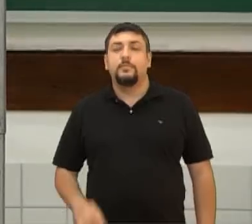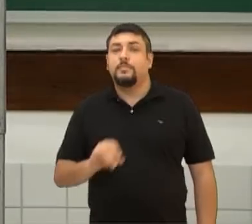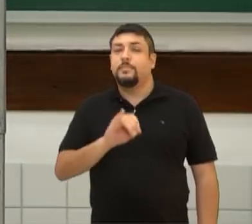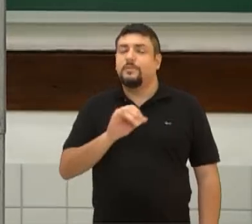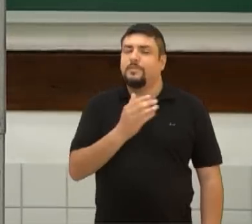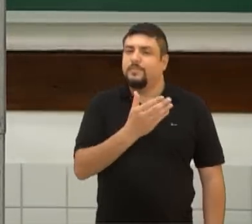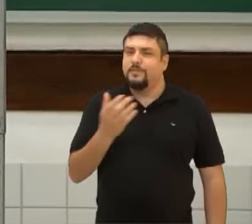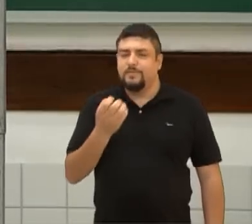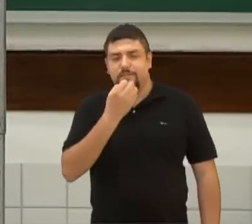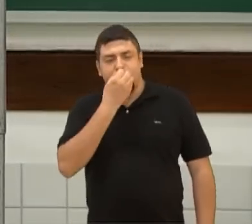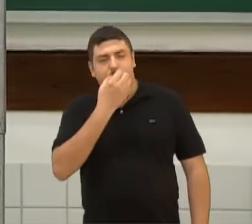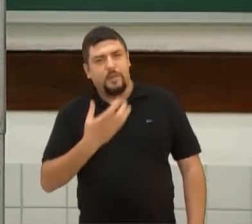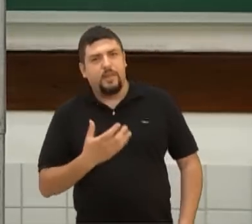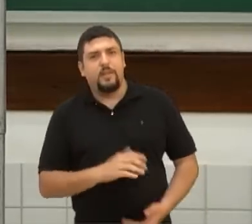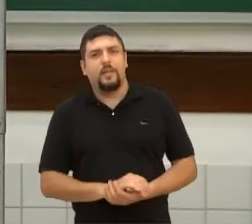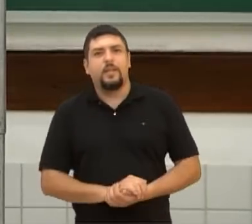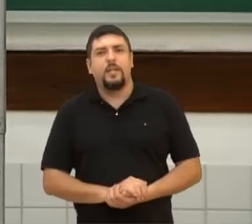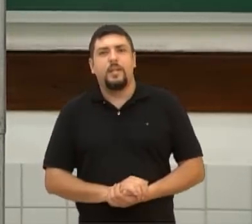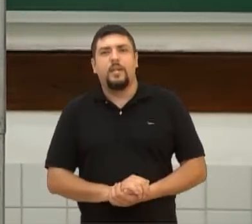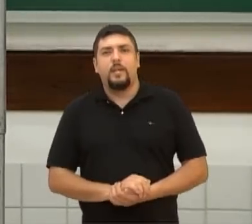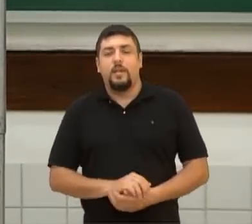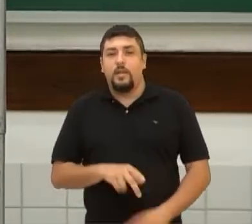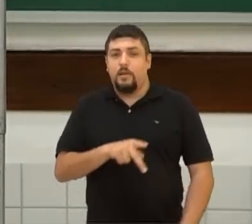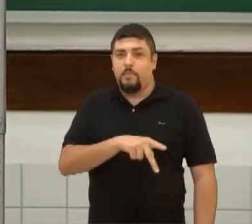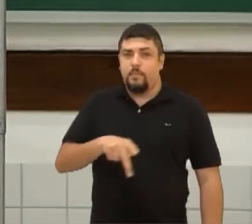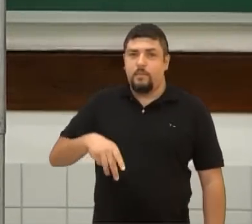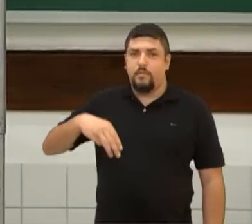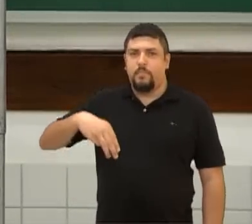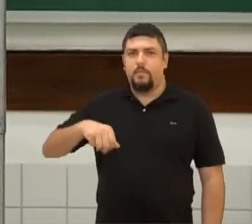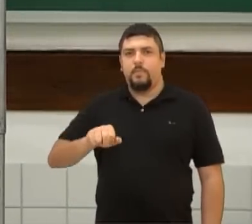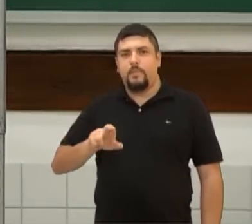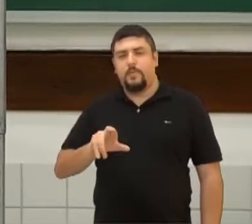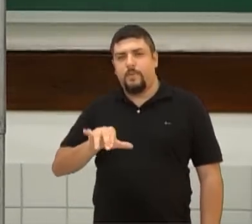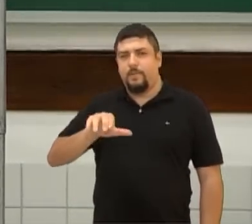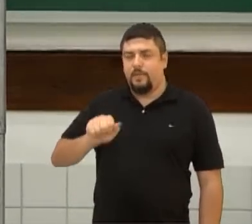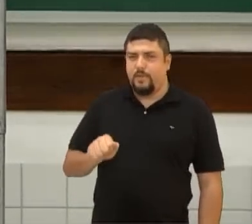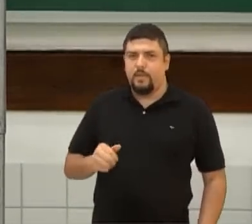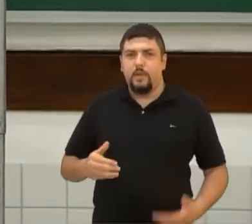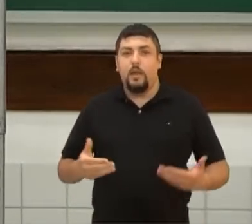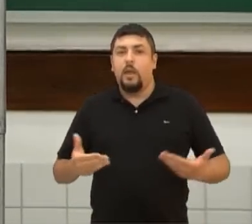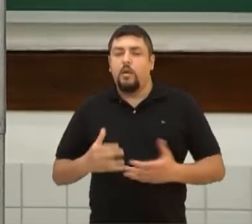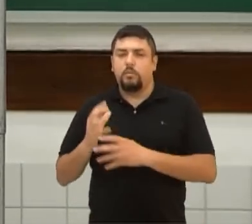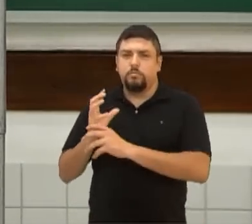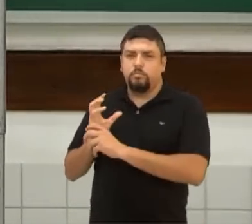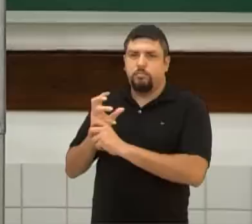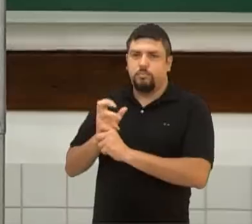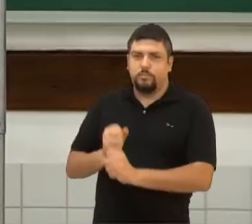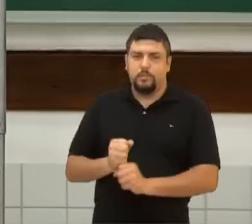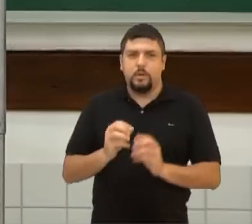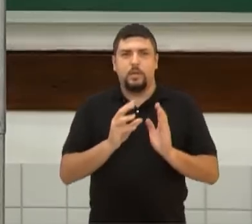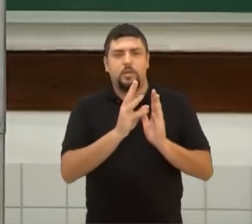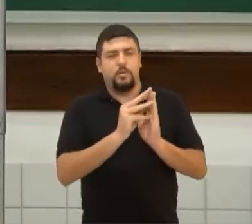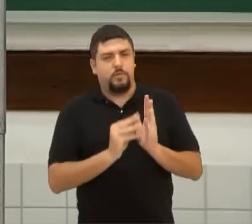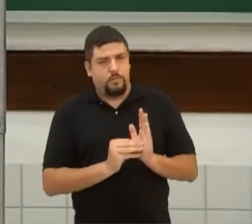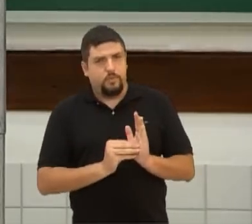Oi, pessoal, tudo bem com vocês? Sou a professora Márcia Diniz, né? Venho aqui com retomadas,